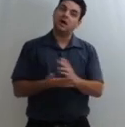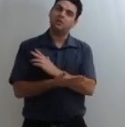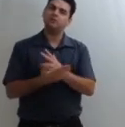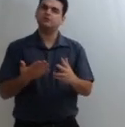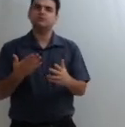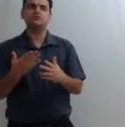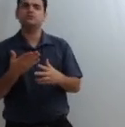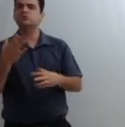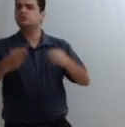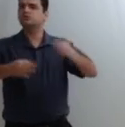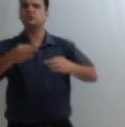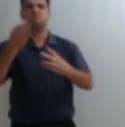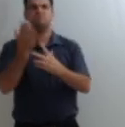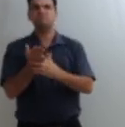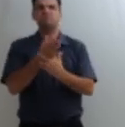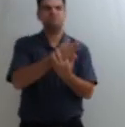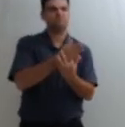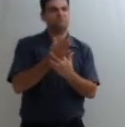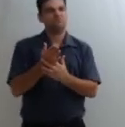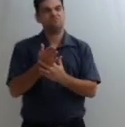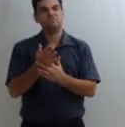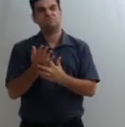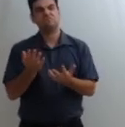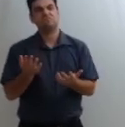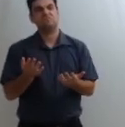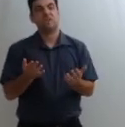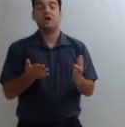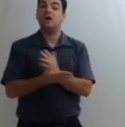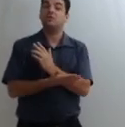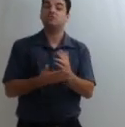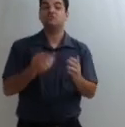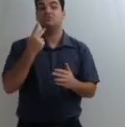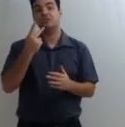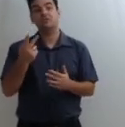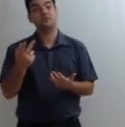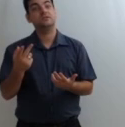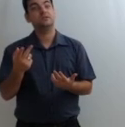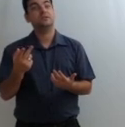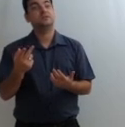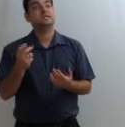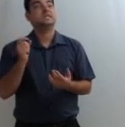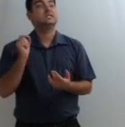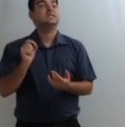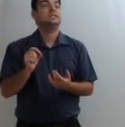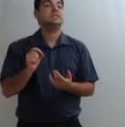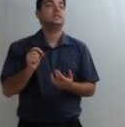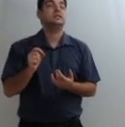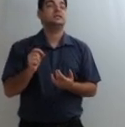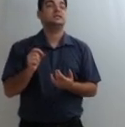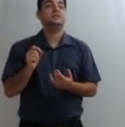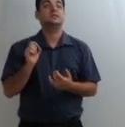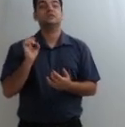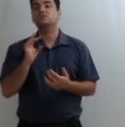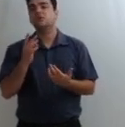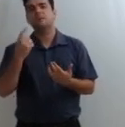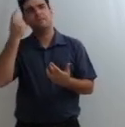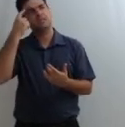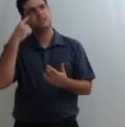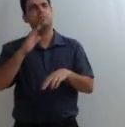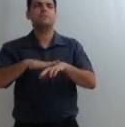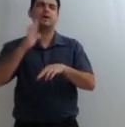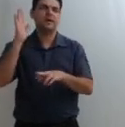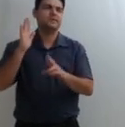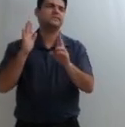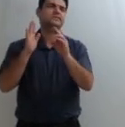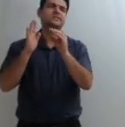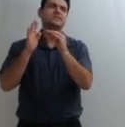alguns defendendo a ideia de que o legislador teria, na verdade, só criado mais um requisito, né, para